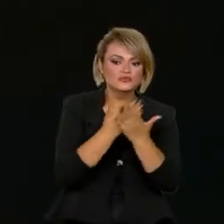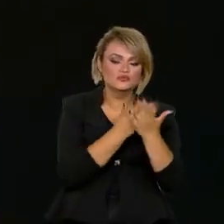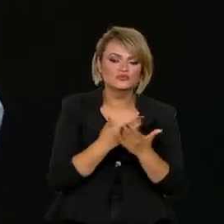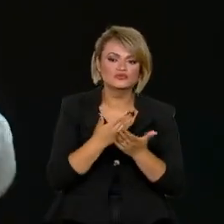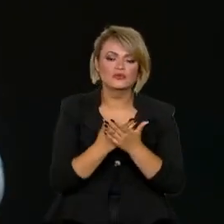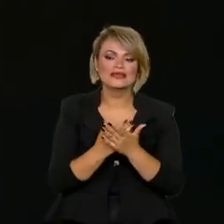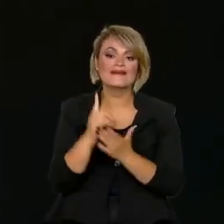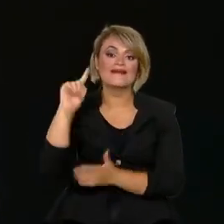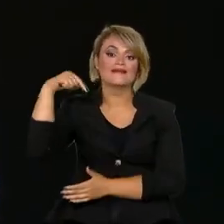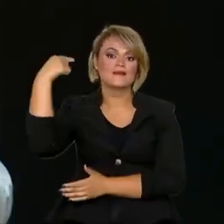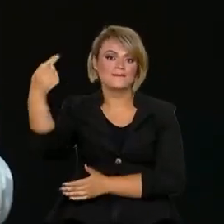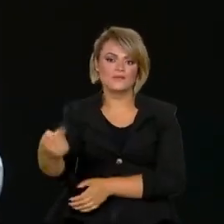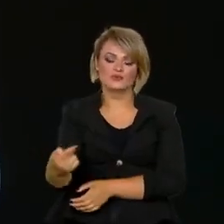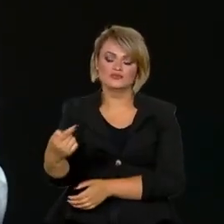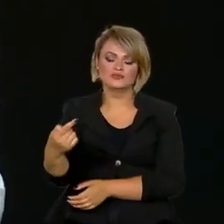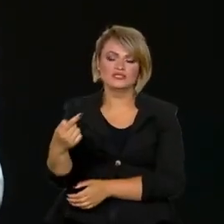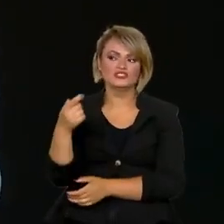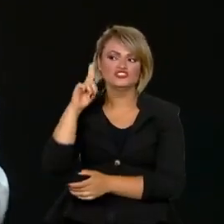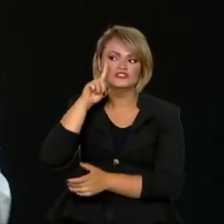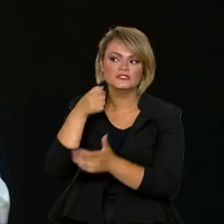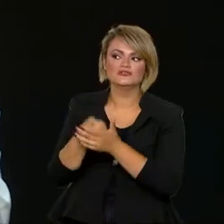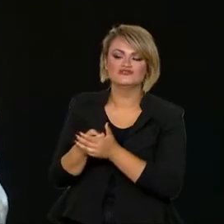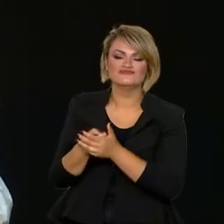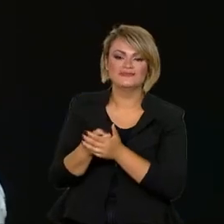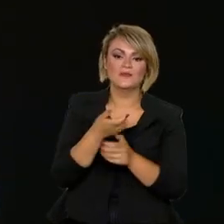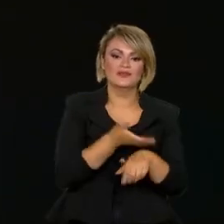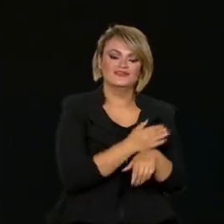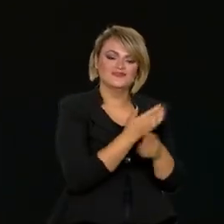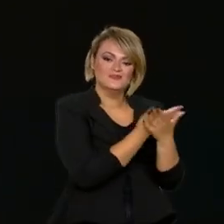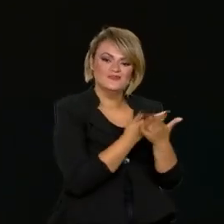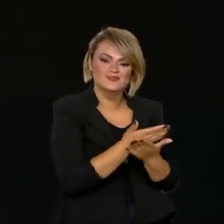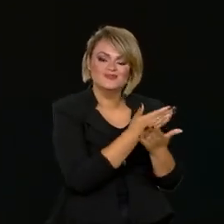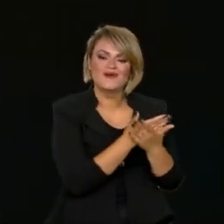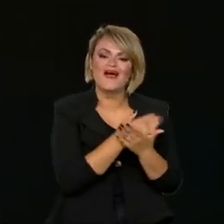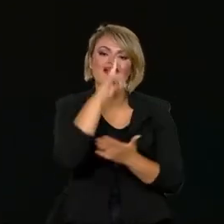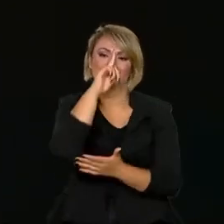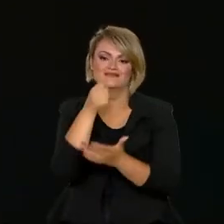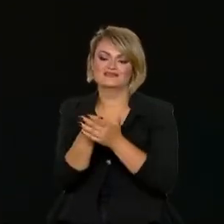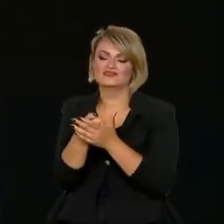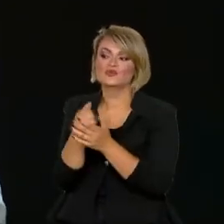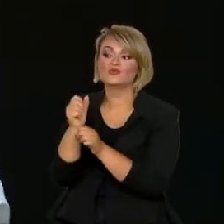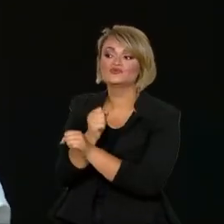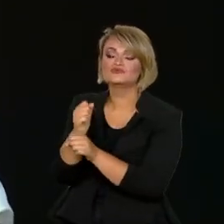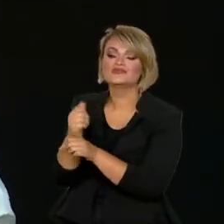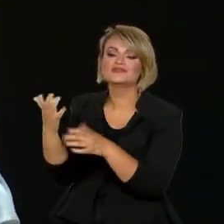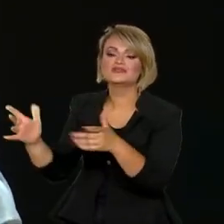na sequência, nós vamos decidindo a realização dessas obras